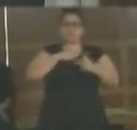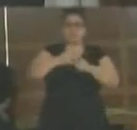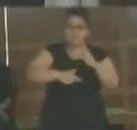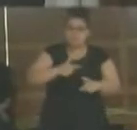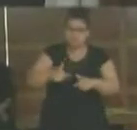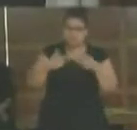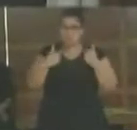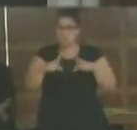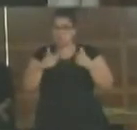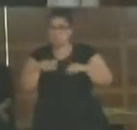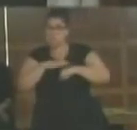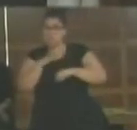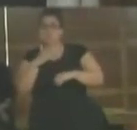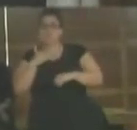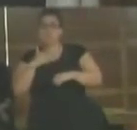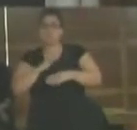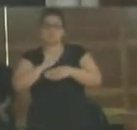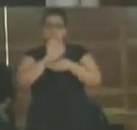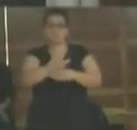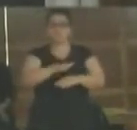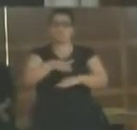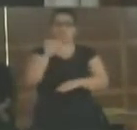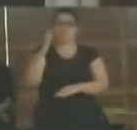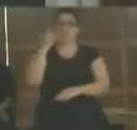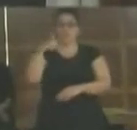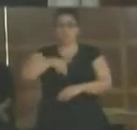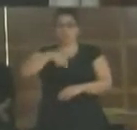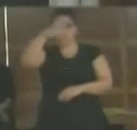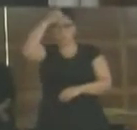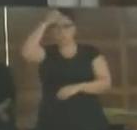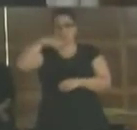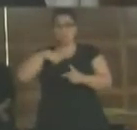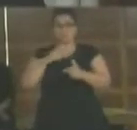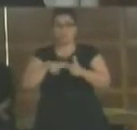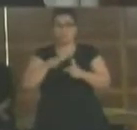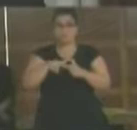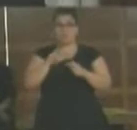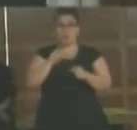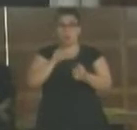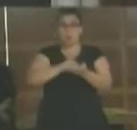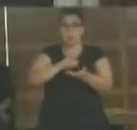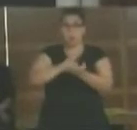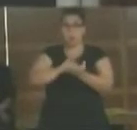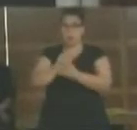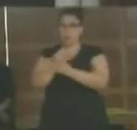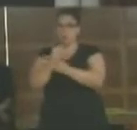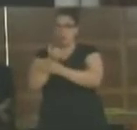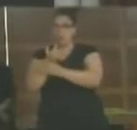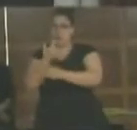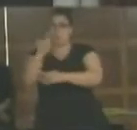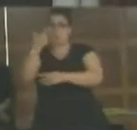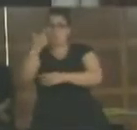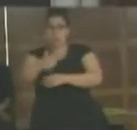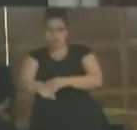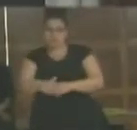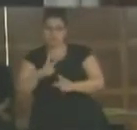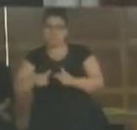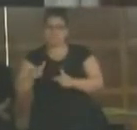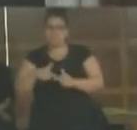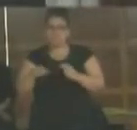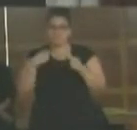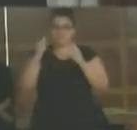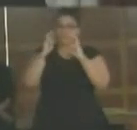desemprego. Hoje nós temos dois grandes problemas na cidade. É a insegurança, que mais uma vez nós passamos e